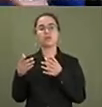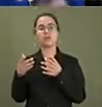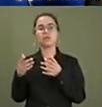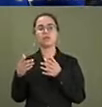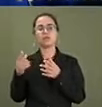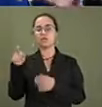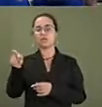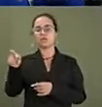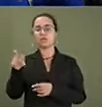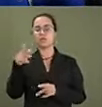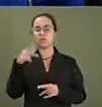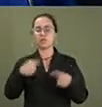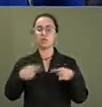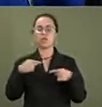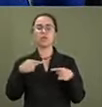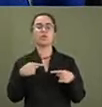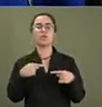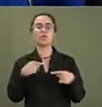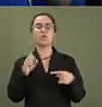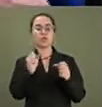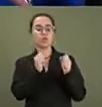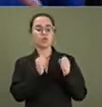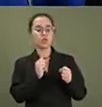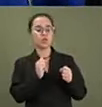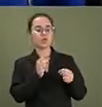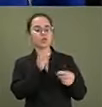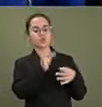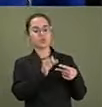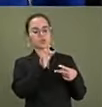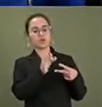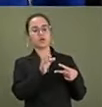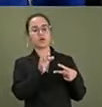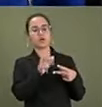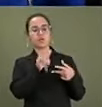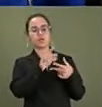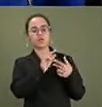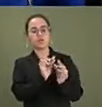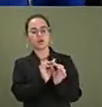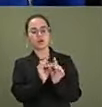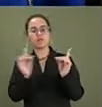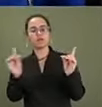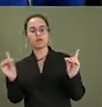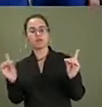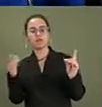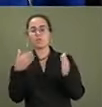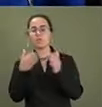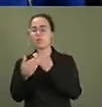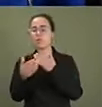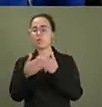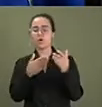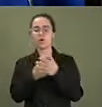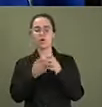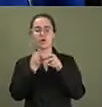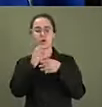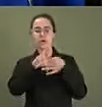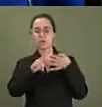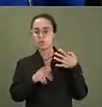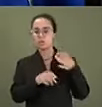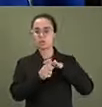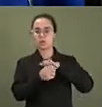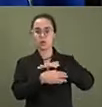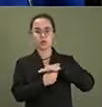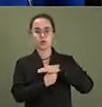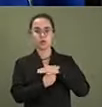no caso político o que pode poder judiciário que tiver afastado para algum algum índice de corrupção gente é infelizmente